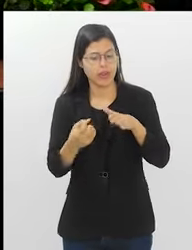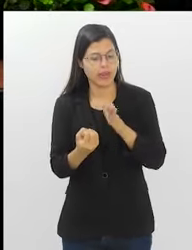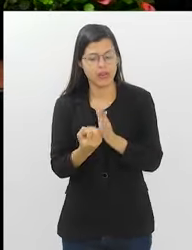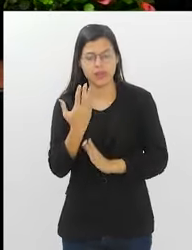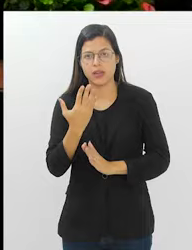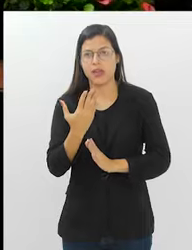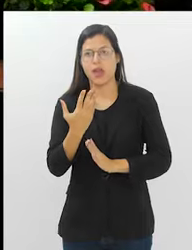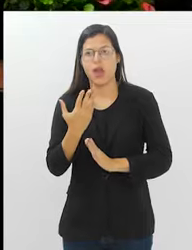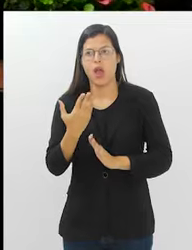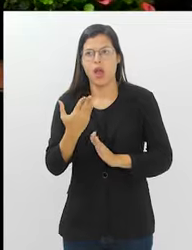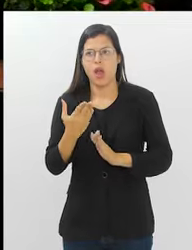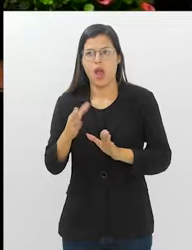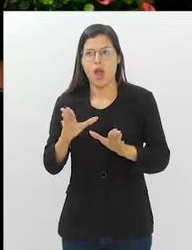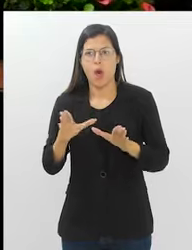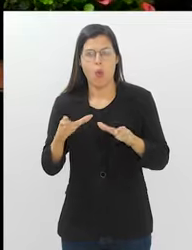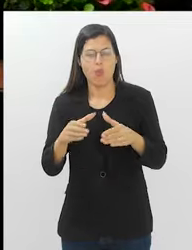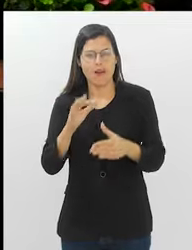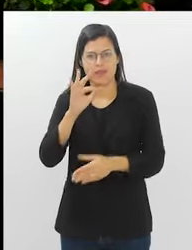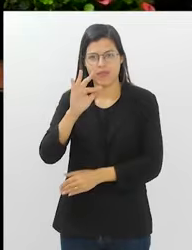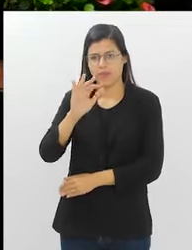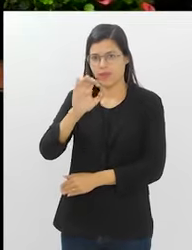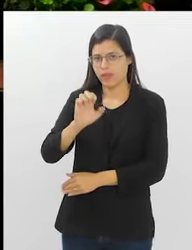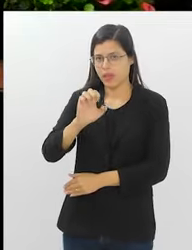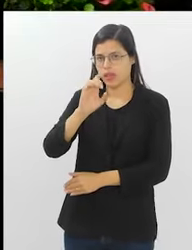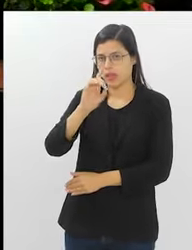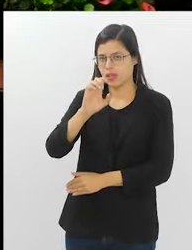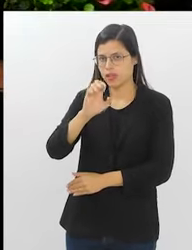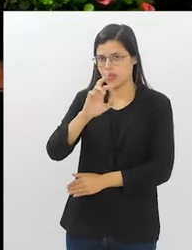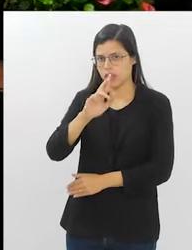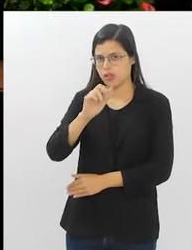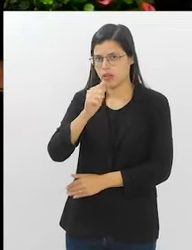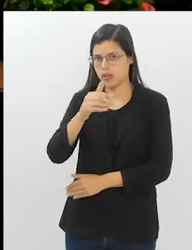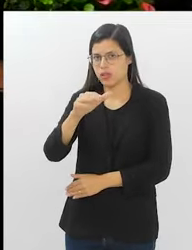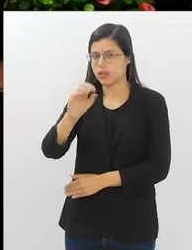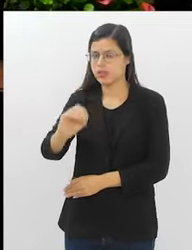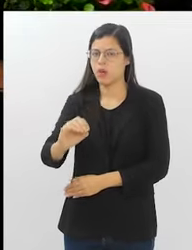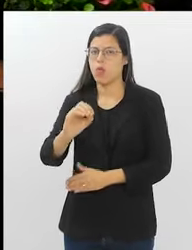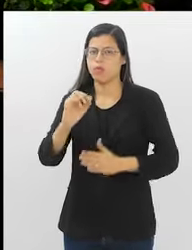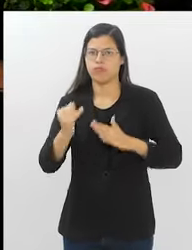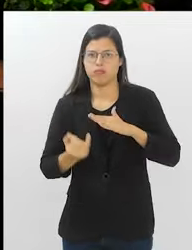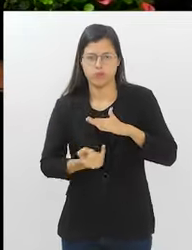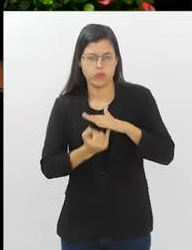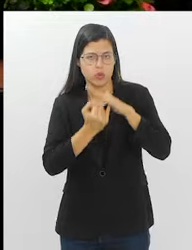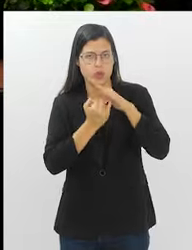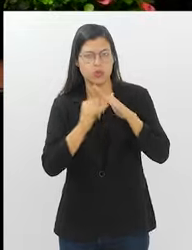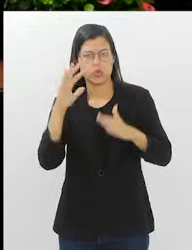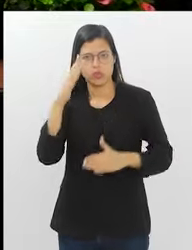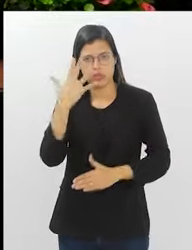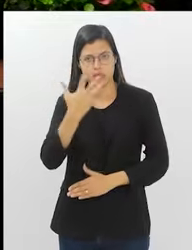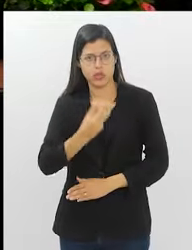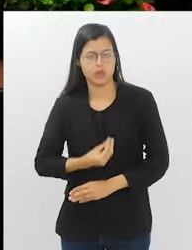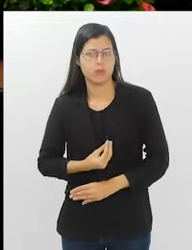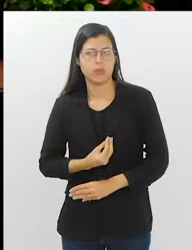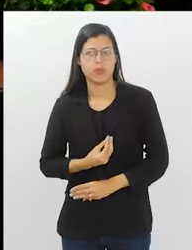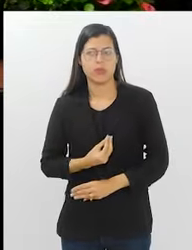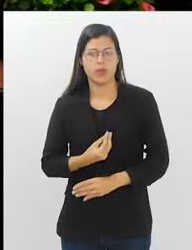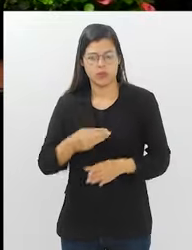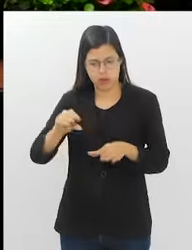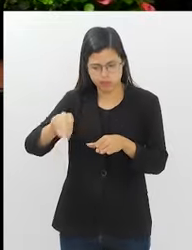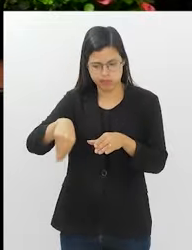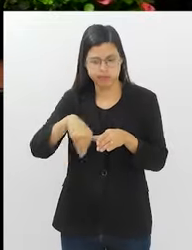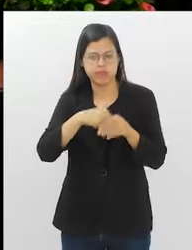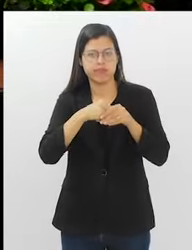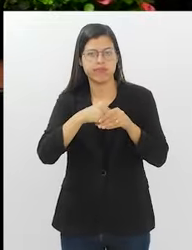formar uma congregação, uma federação, que as instituições espíritas